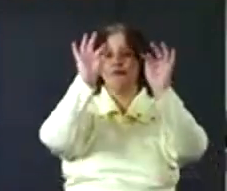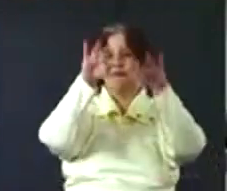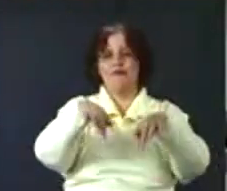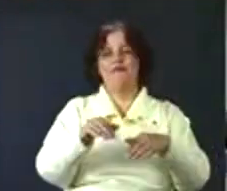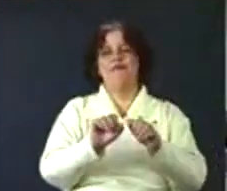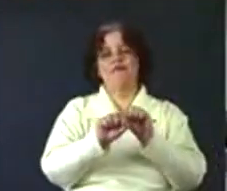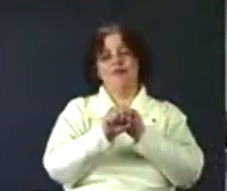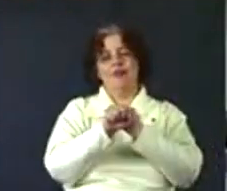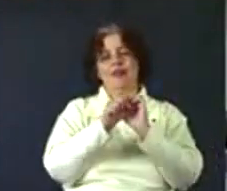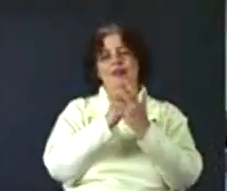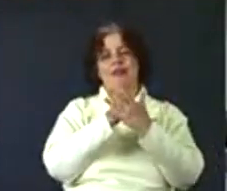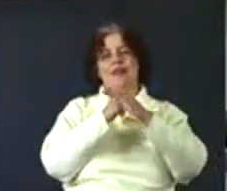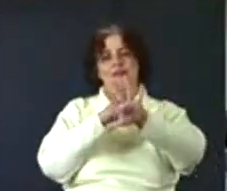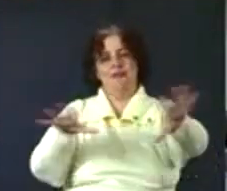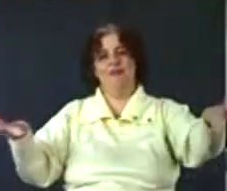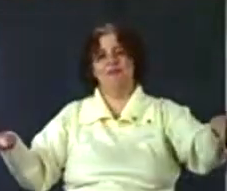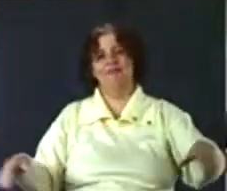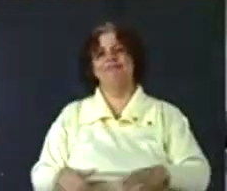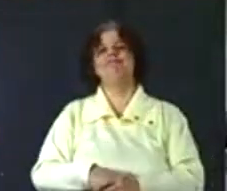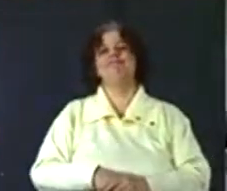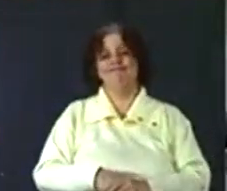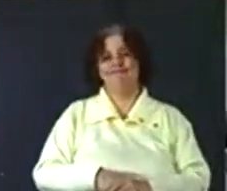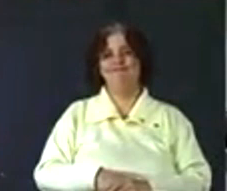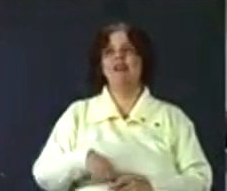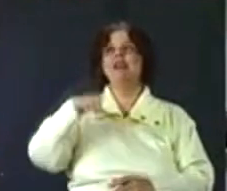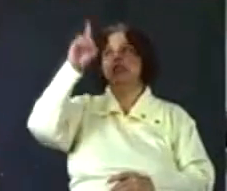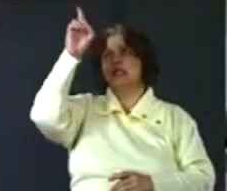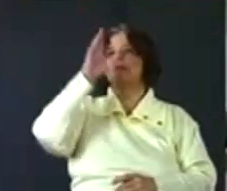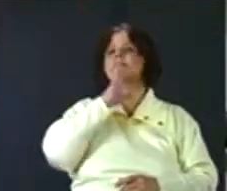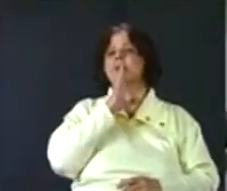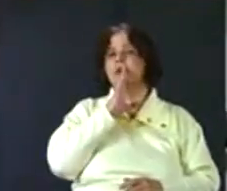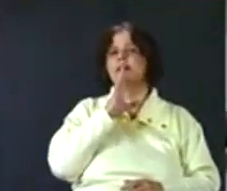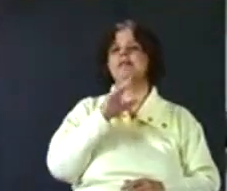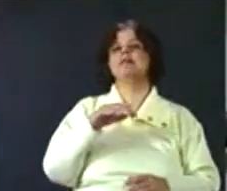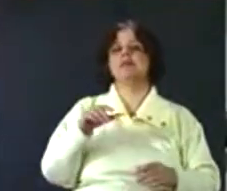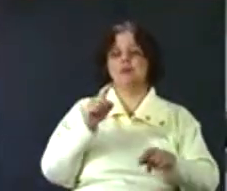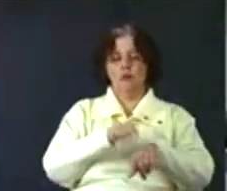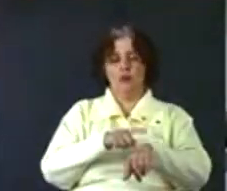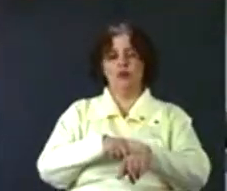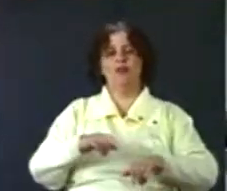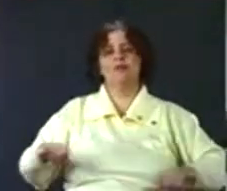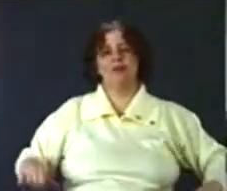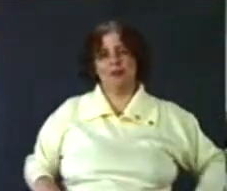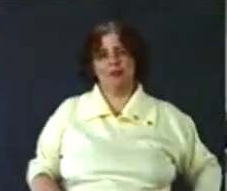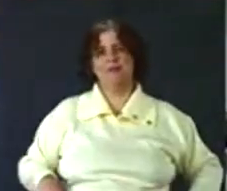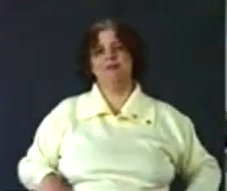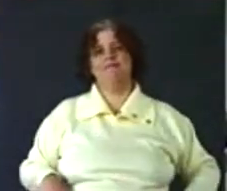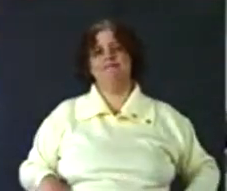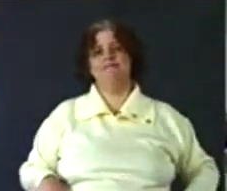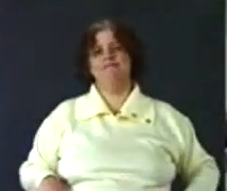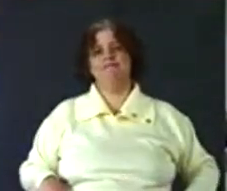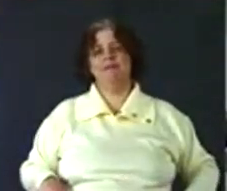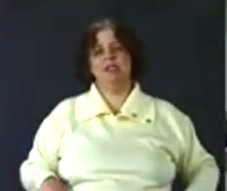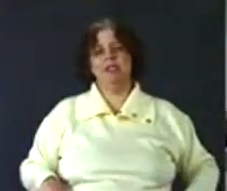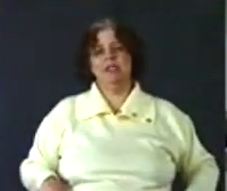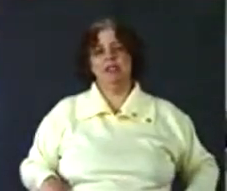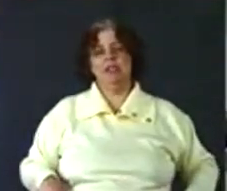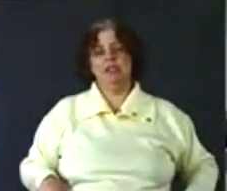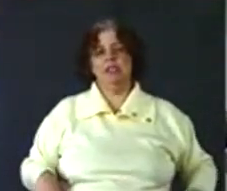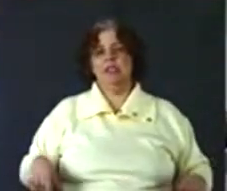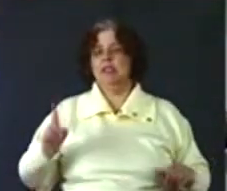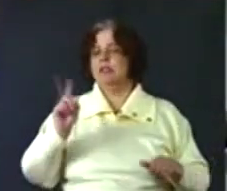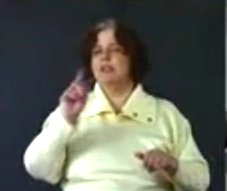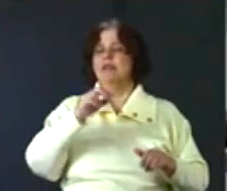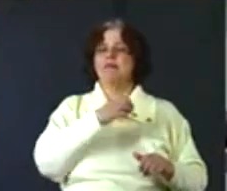que rege o universo, Ele sabe o tempo da nossa tribulação. Não temas as coisas que tens de